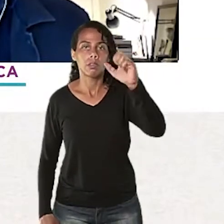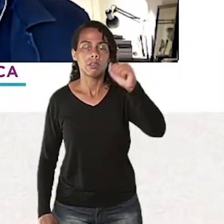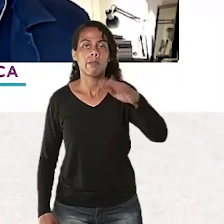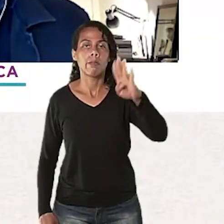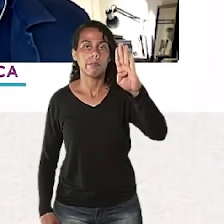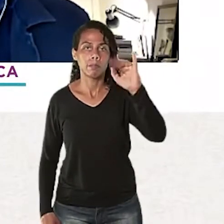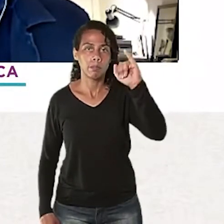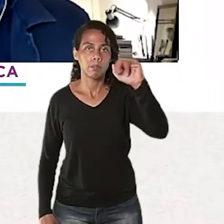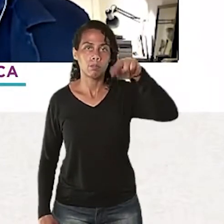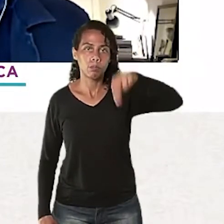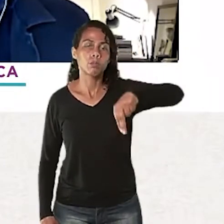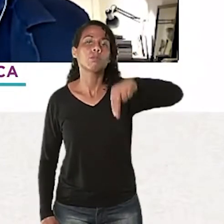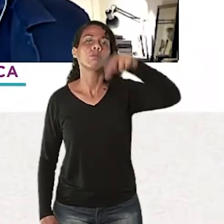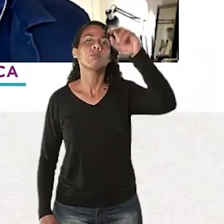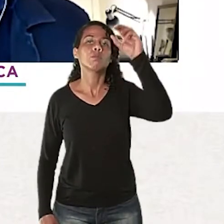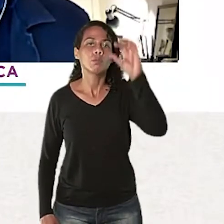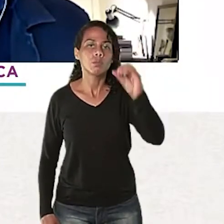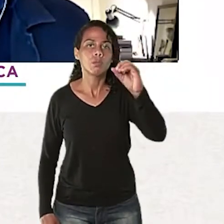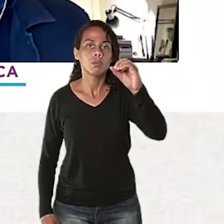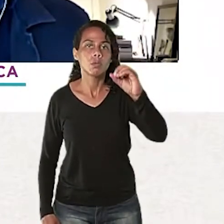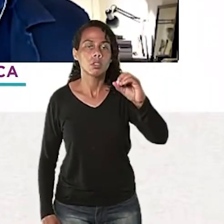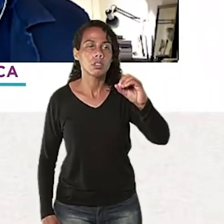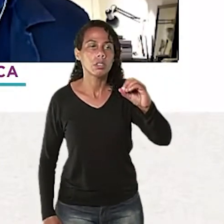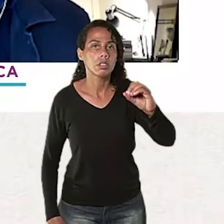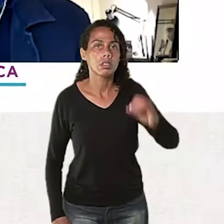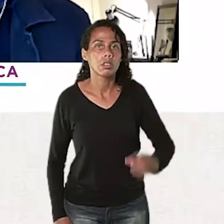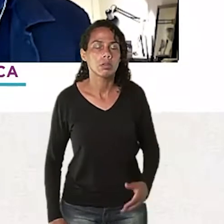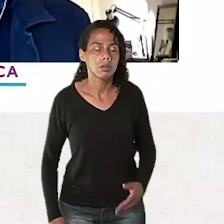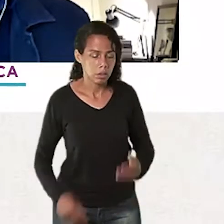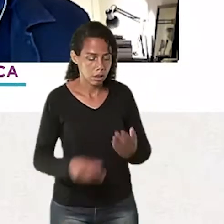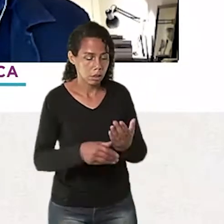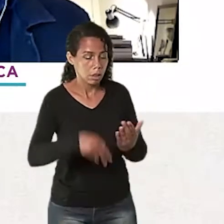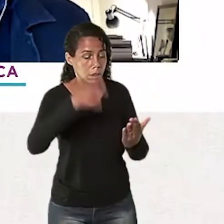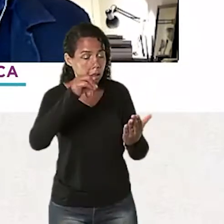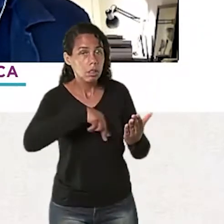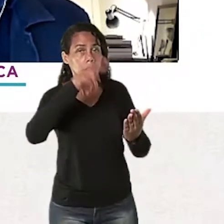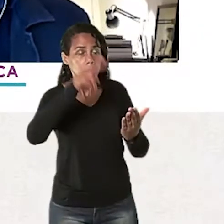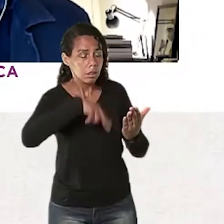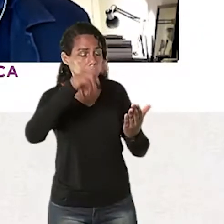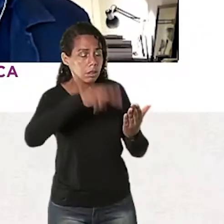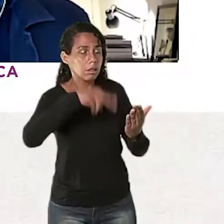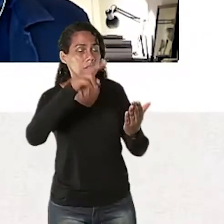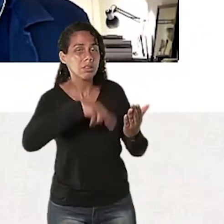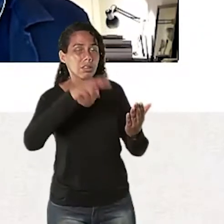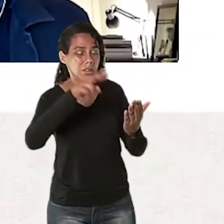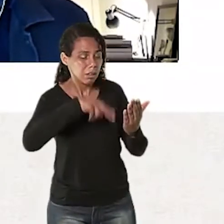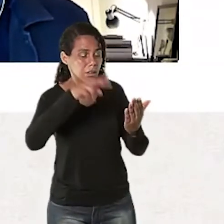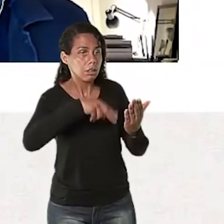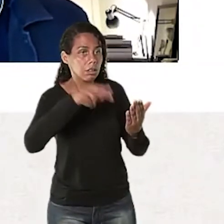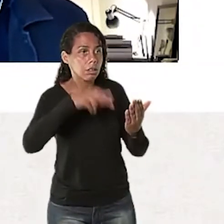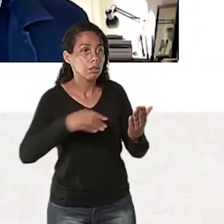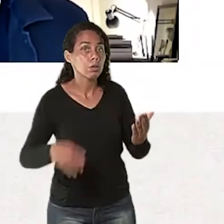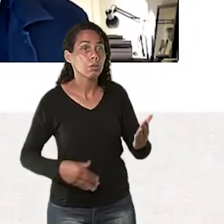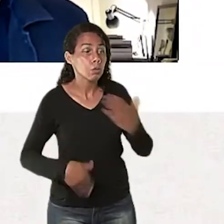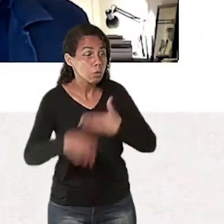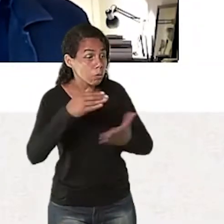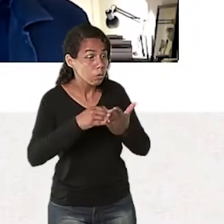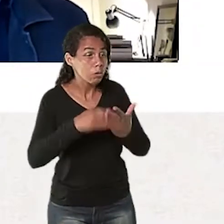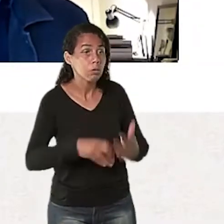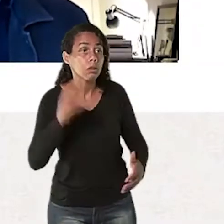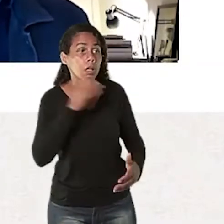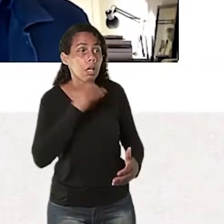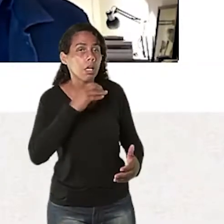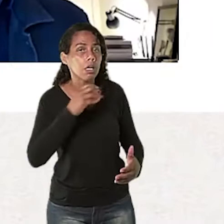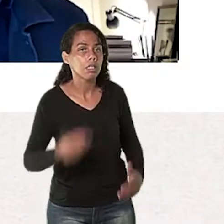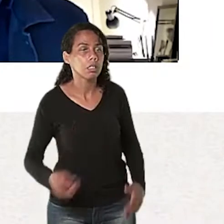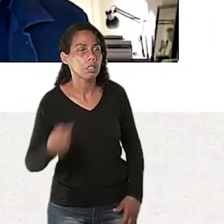eu não leio uma bela crítica destrutiva? Pois é. E é uma coisa que eu